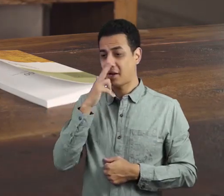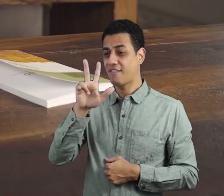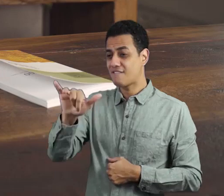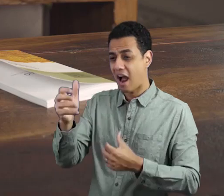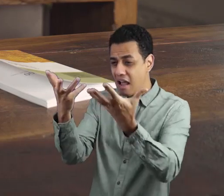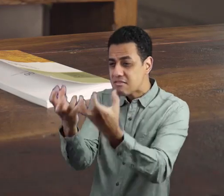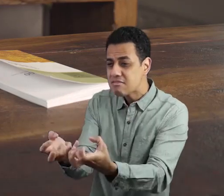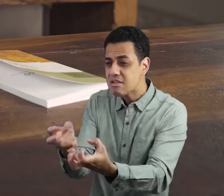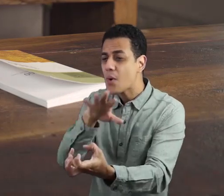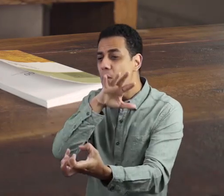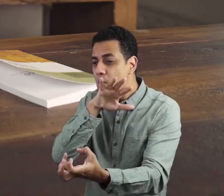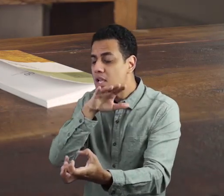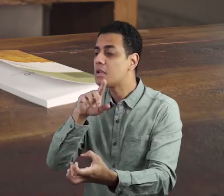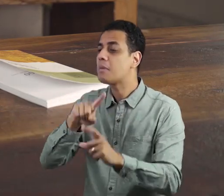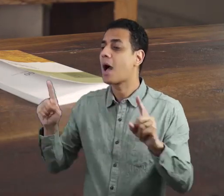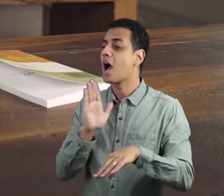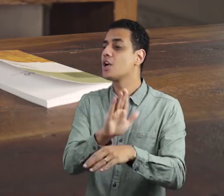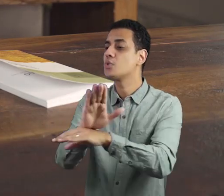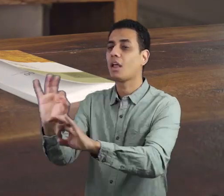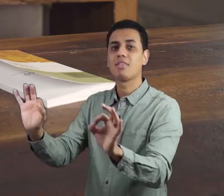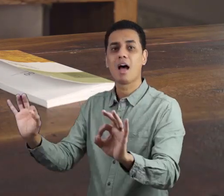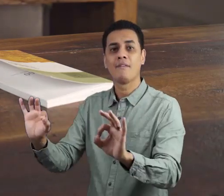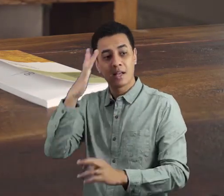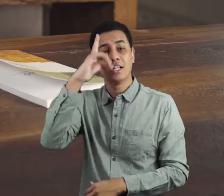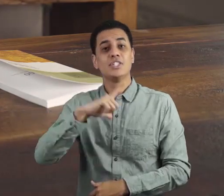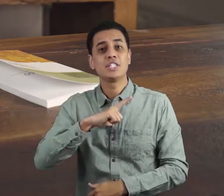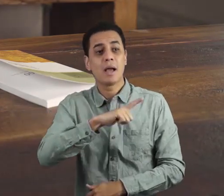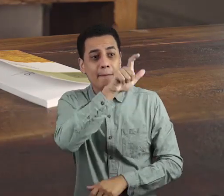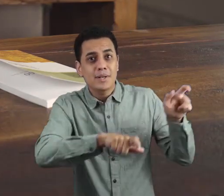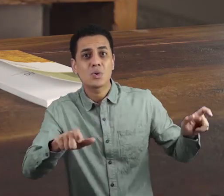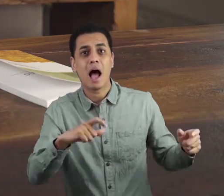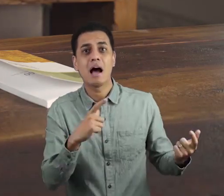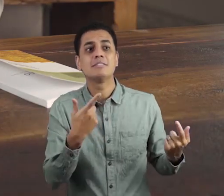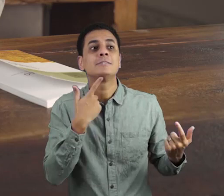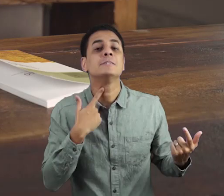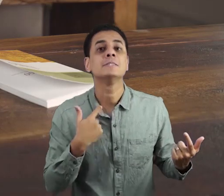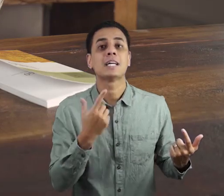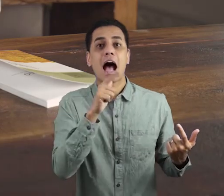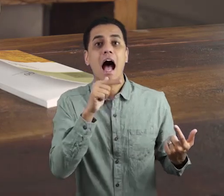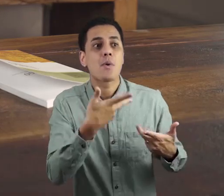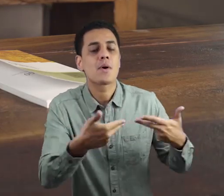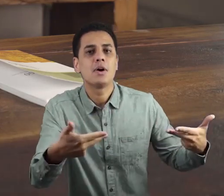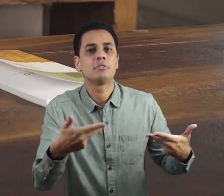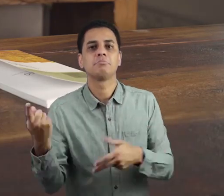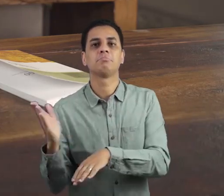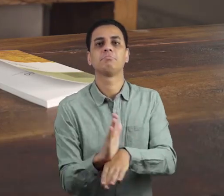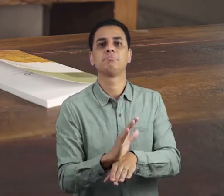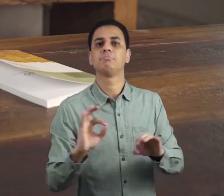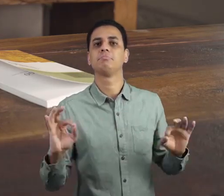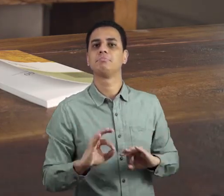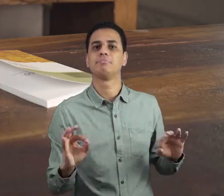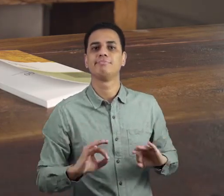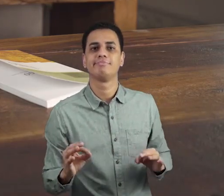dá, não é? Para pessoas ricas, um coração de adorador. Porque eles distribuem, eles não retêm